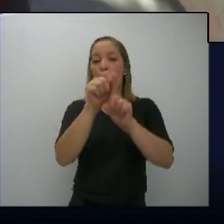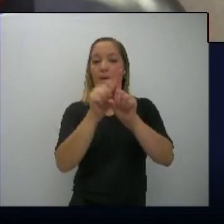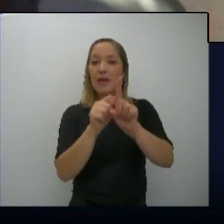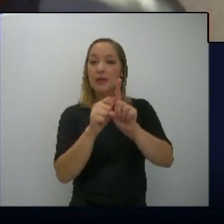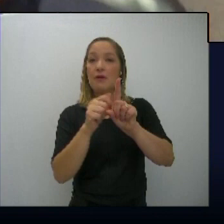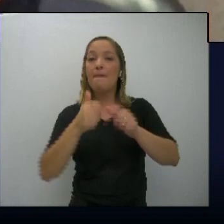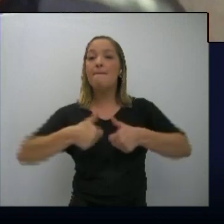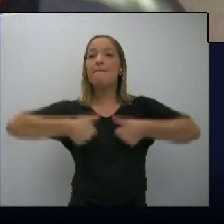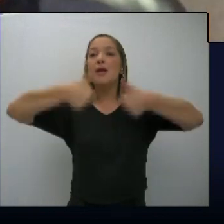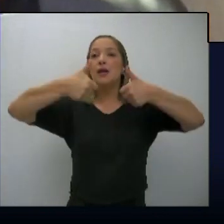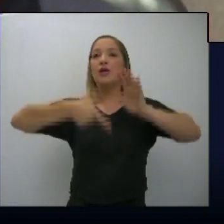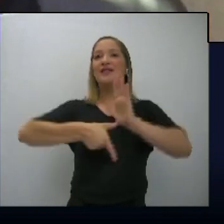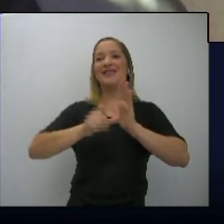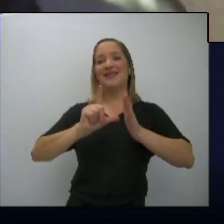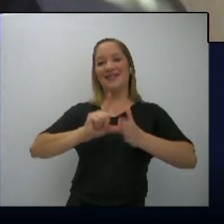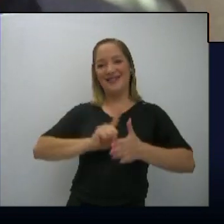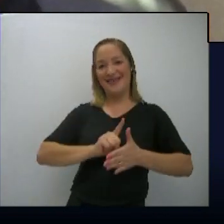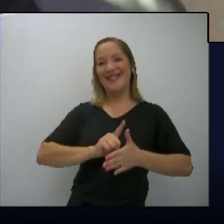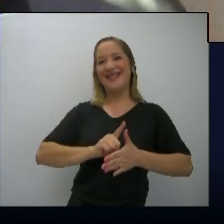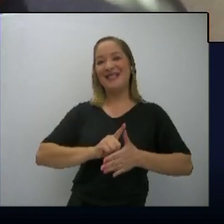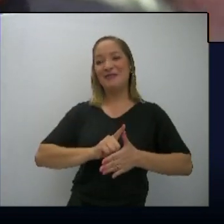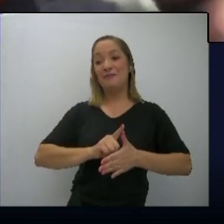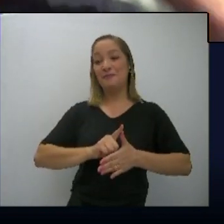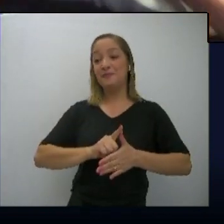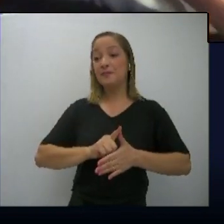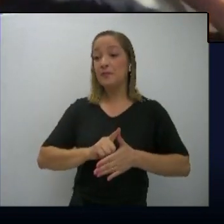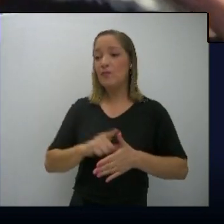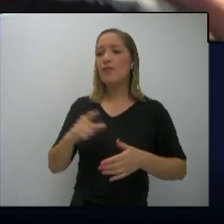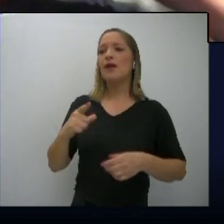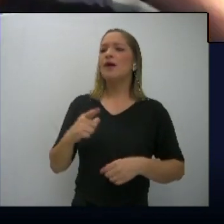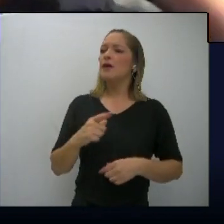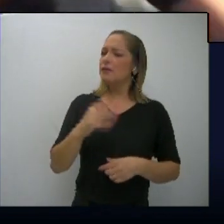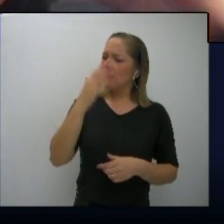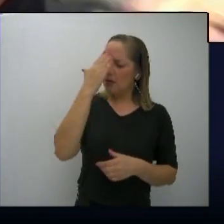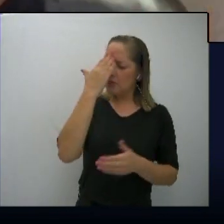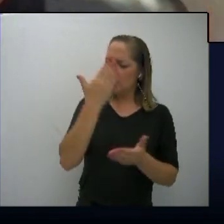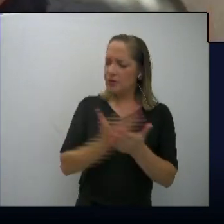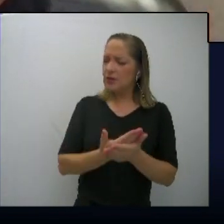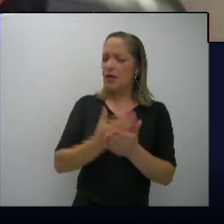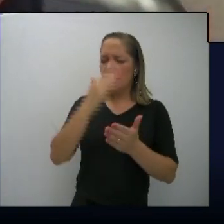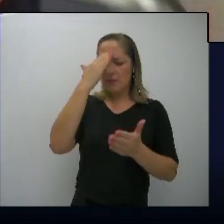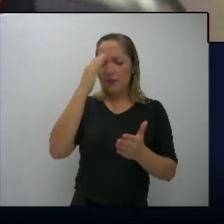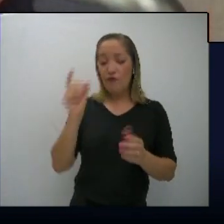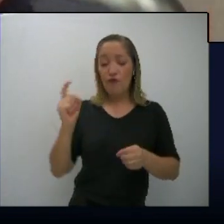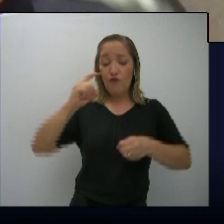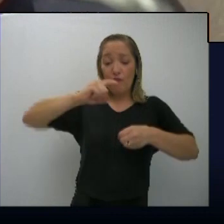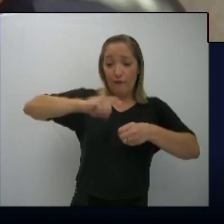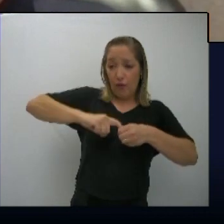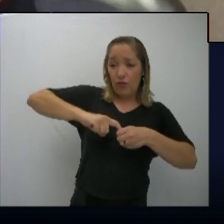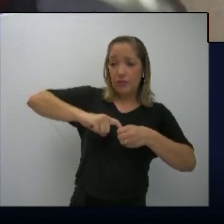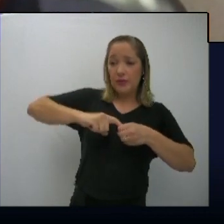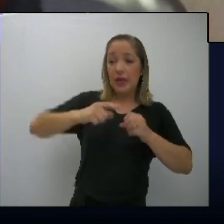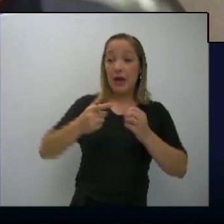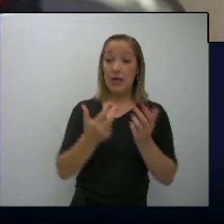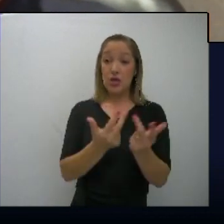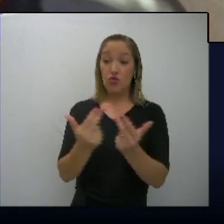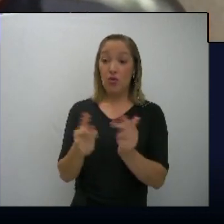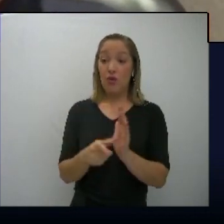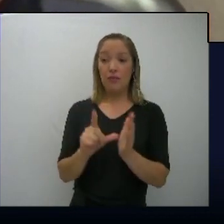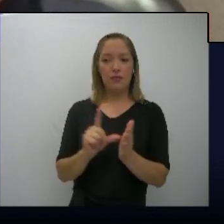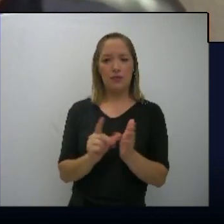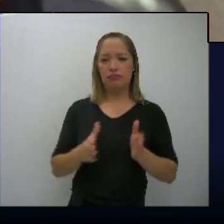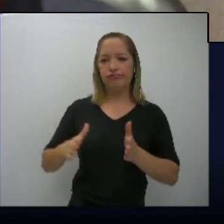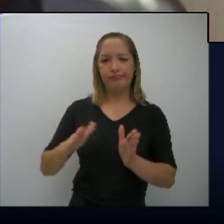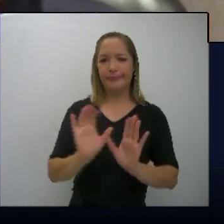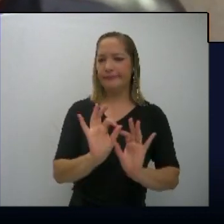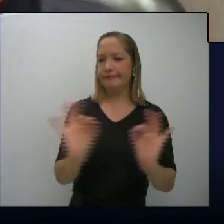a gente tava melhor do que antes e E assim a gente tem uma boa convicção que voltar a ser como era antes não é não